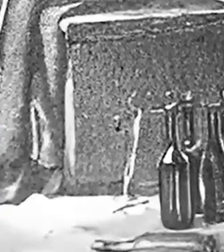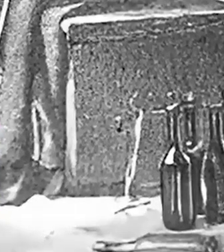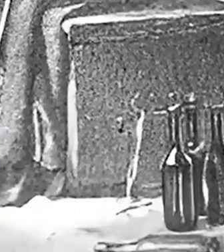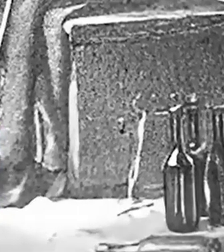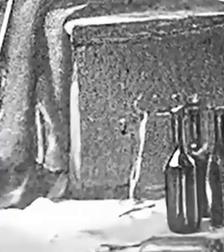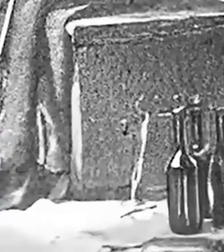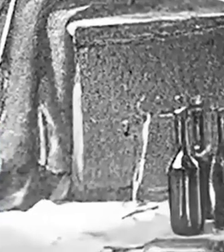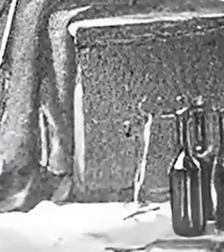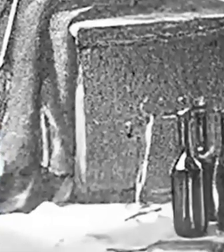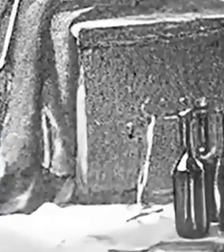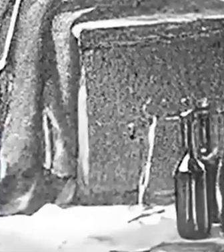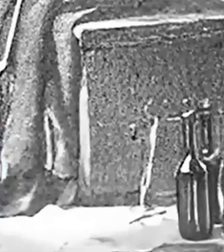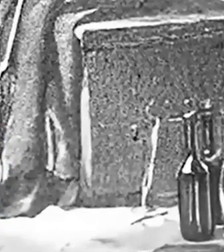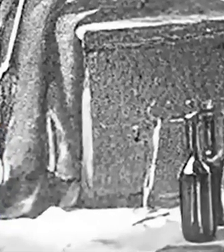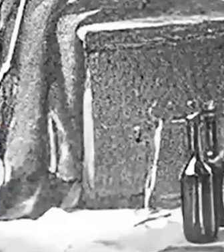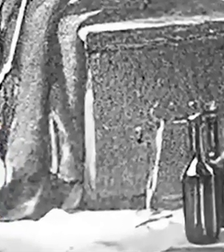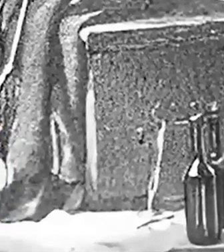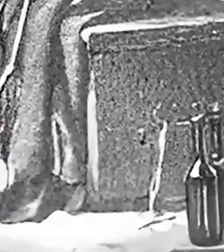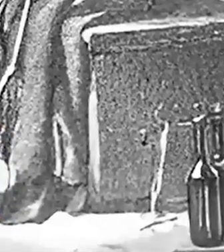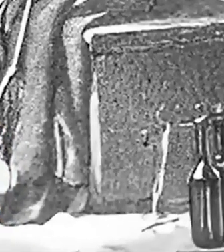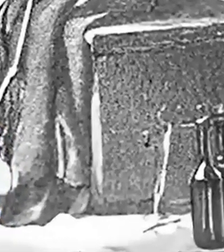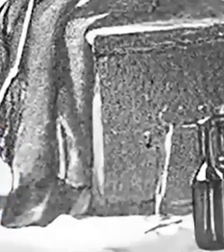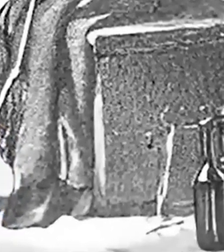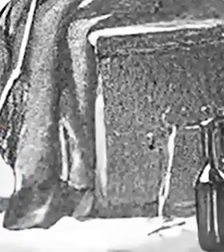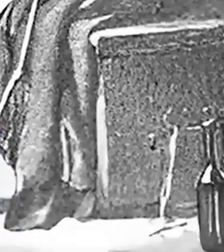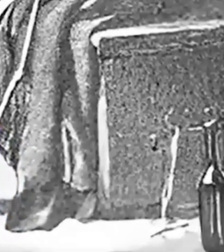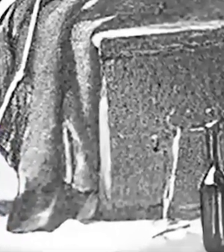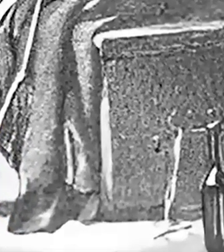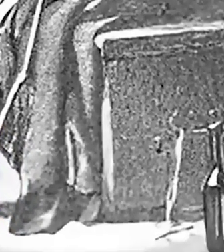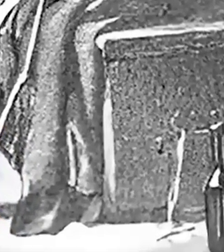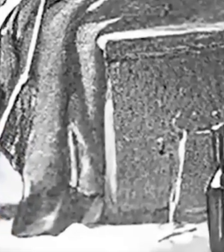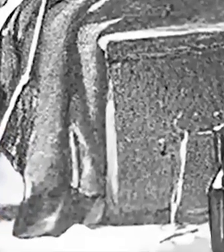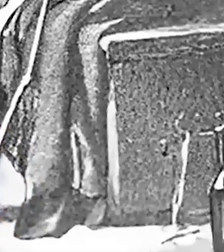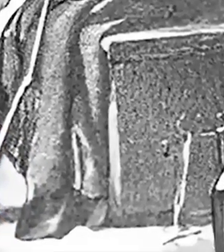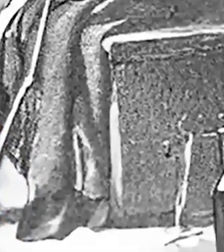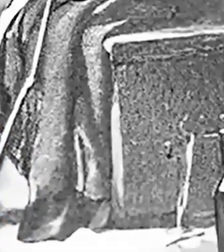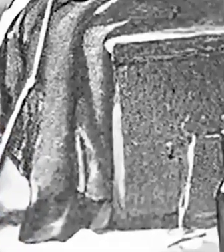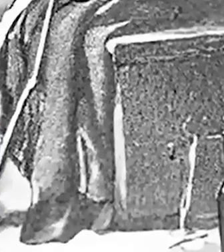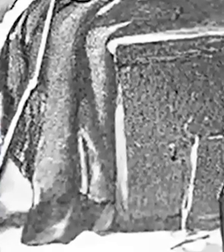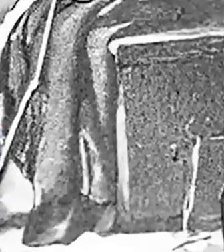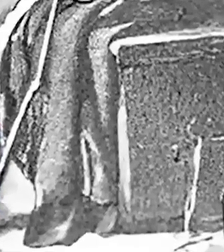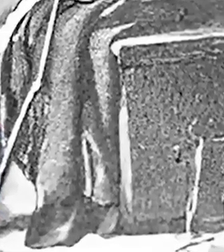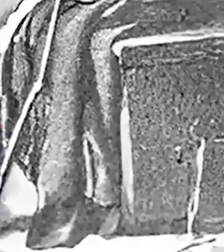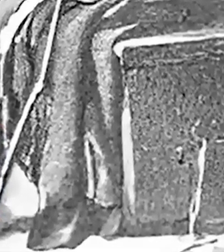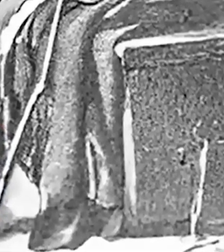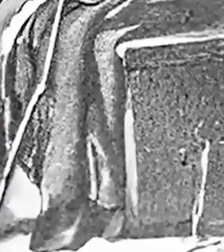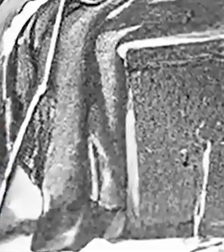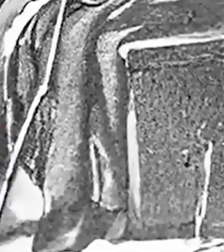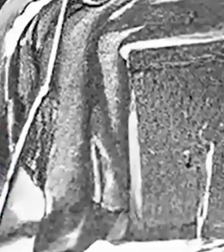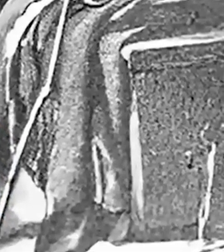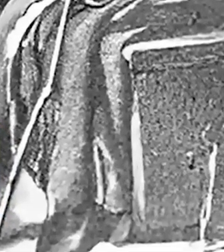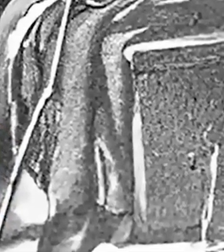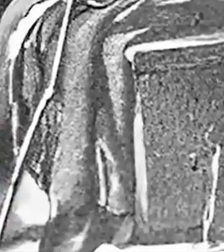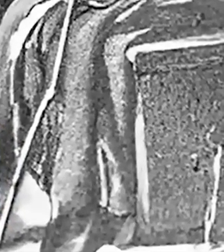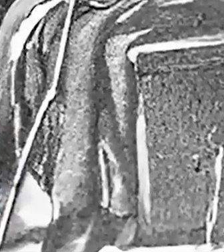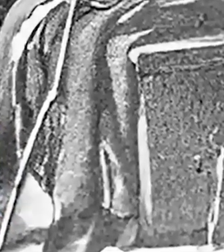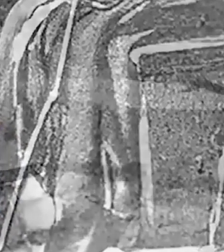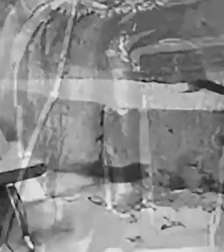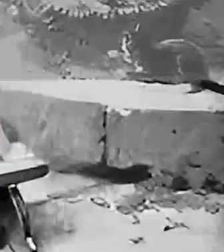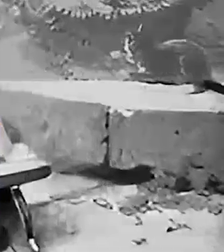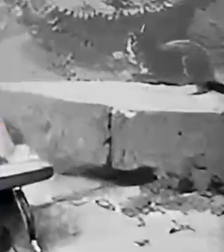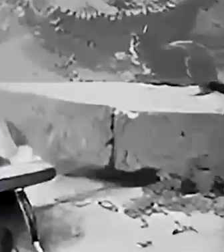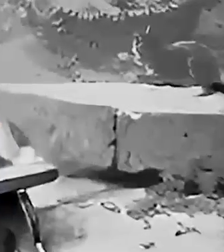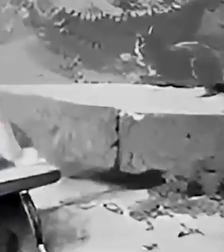atrás, muito antes da escrita, a contação de história era utilizada como meio de preservação da cultura e da sabedoria